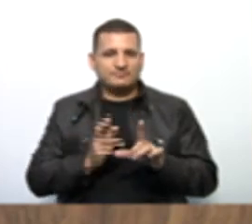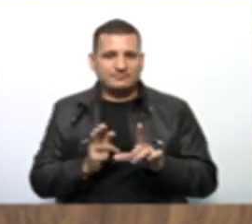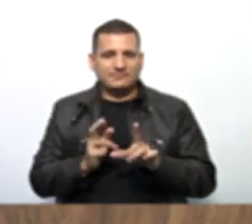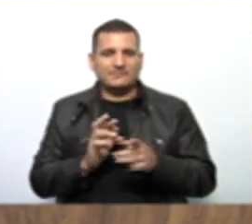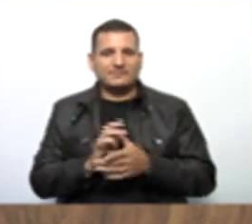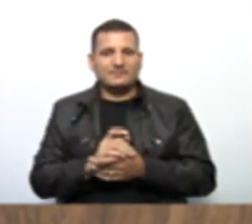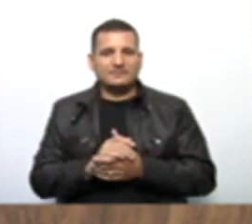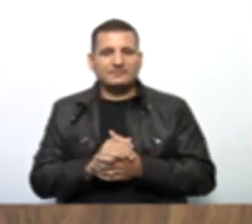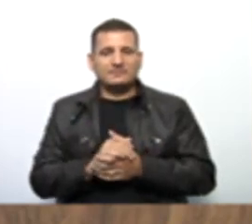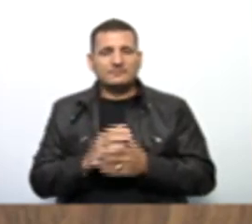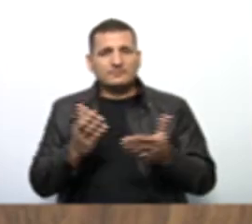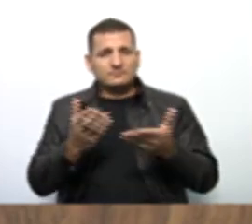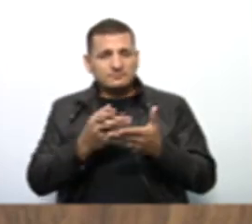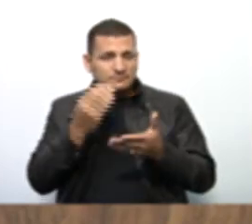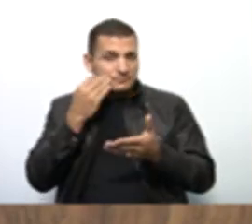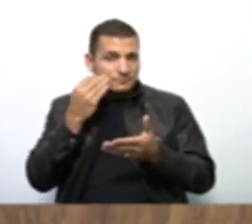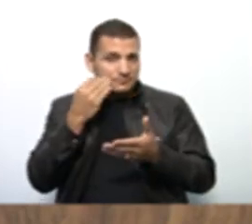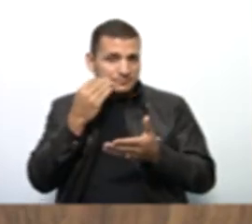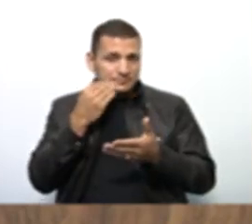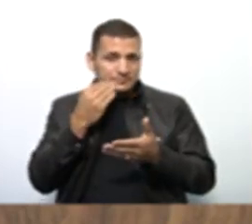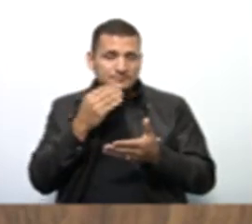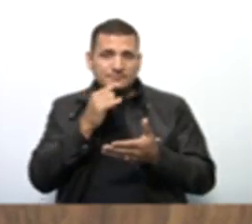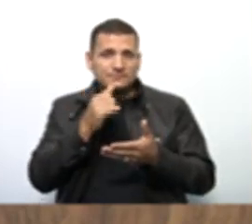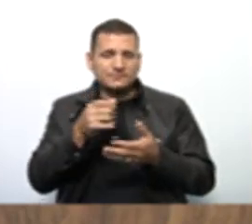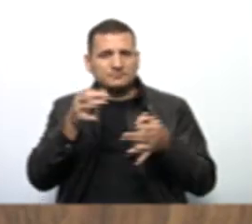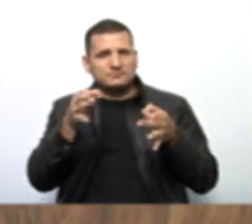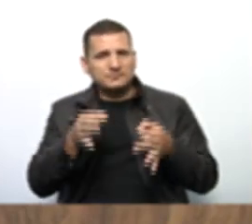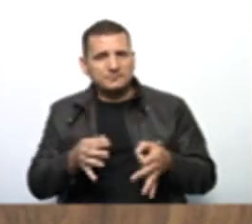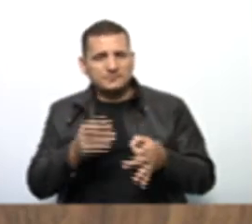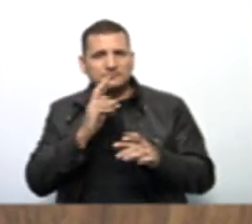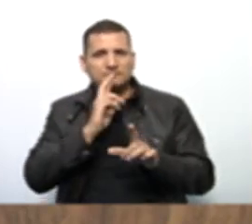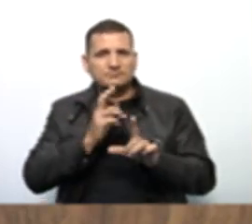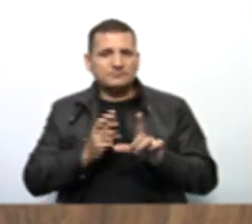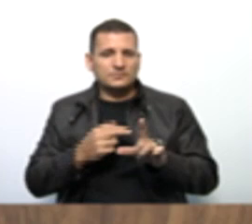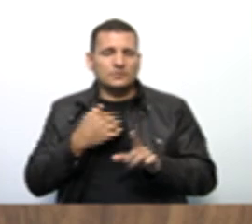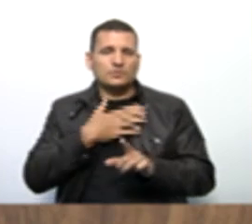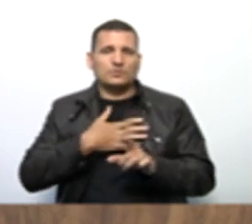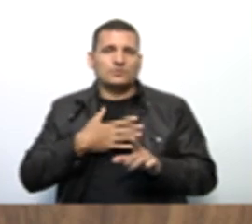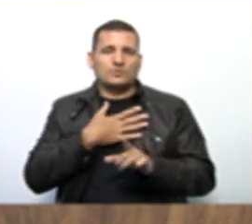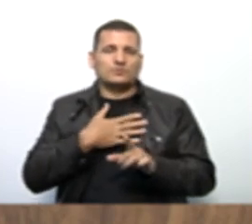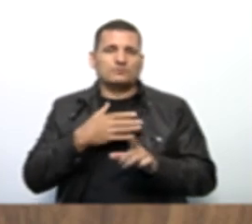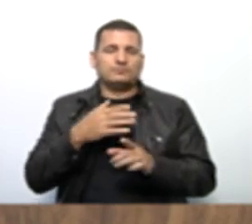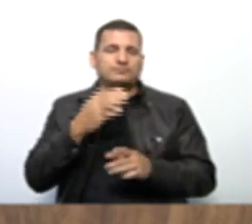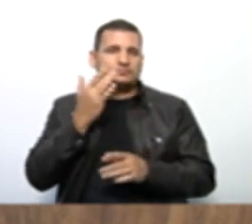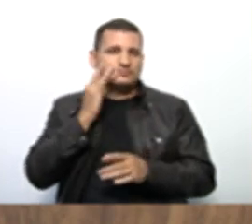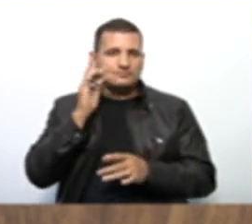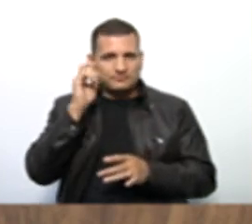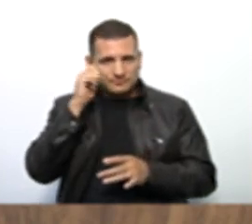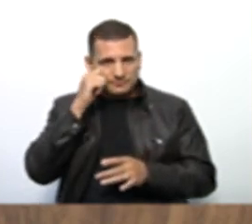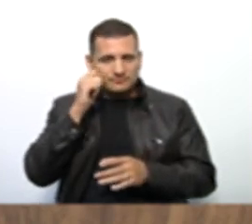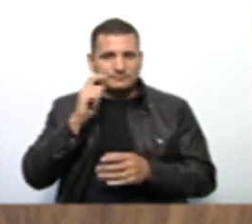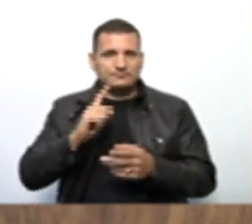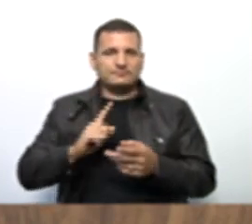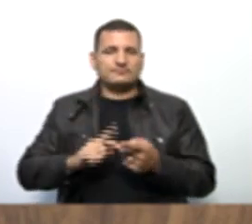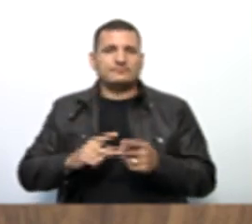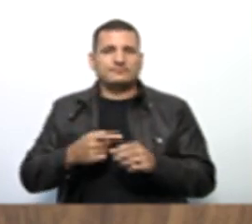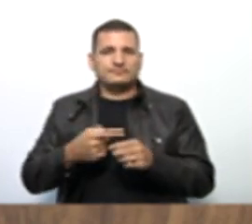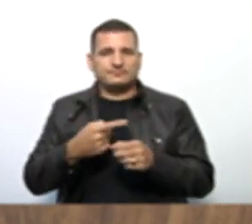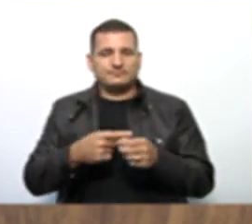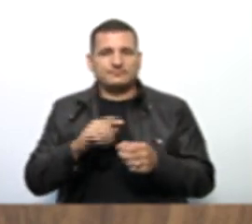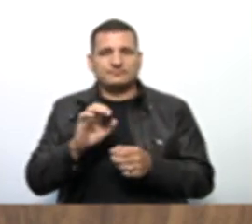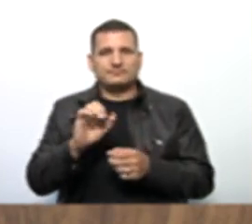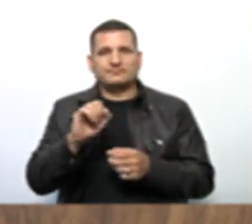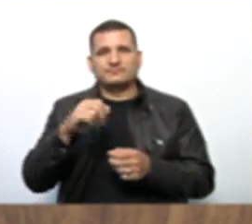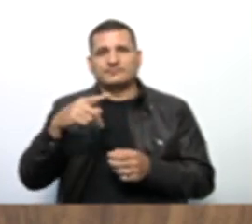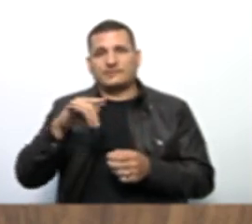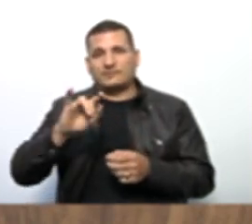ea gente vai conferir a pessoa se pessoal acertou gosto muito da participação do pessoal de ouro preto pessoal de espigão também é